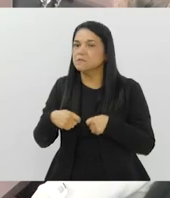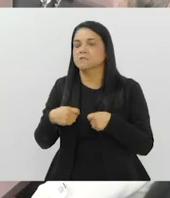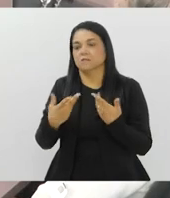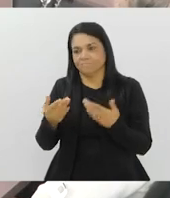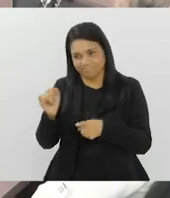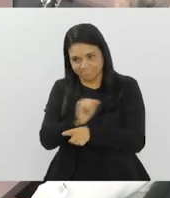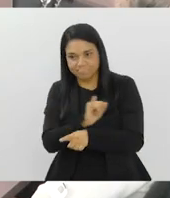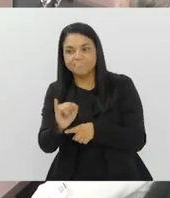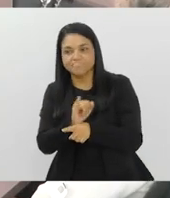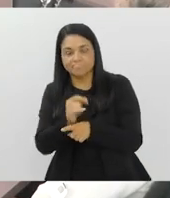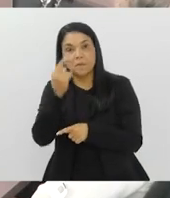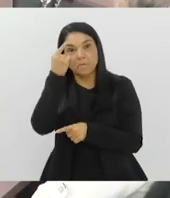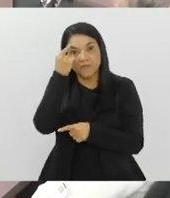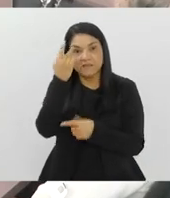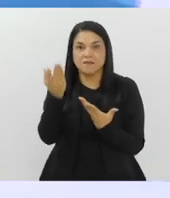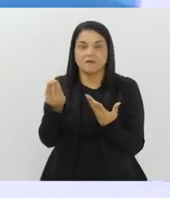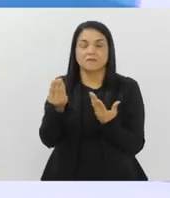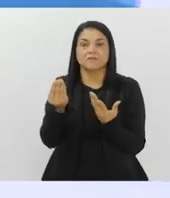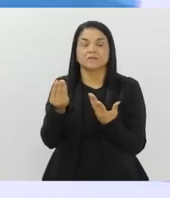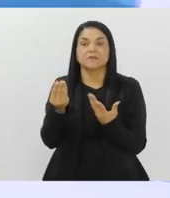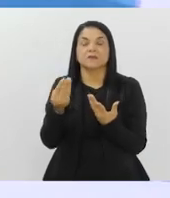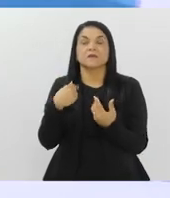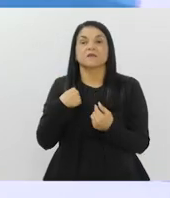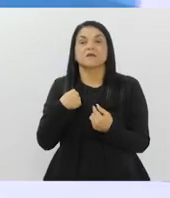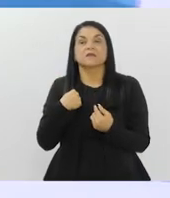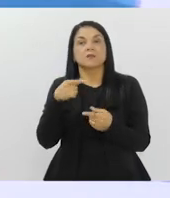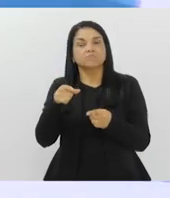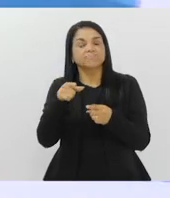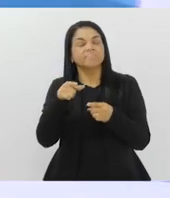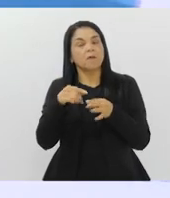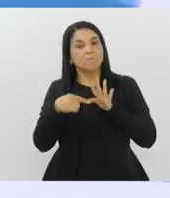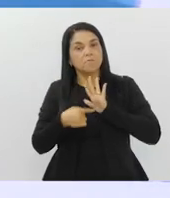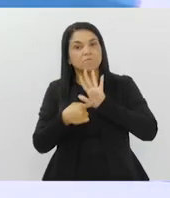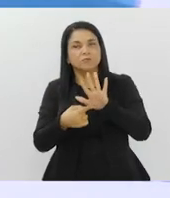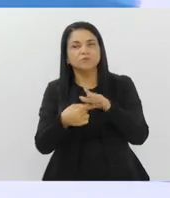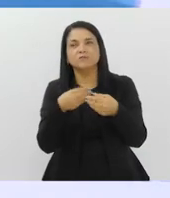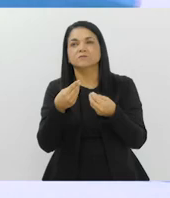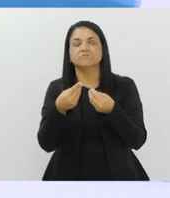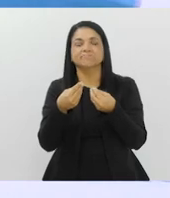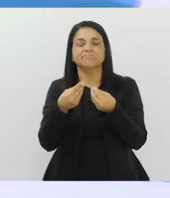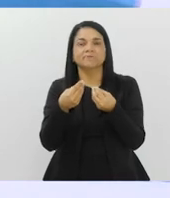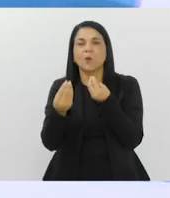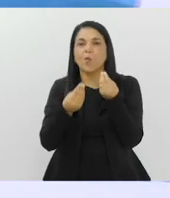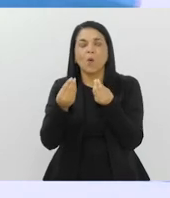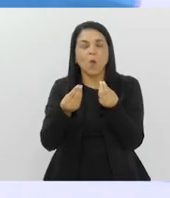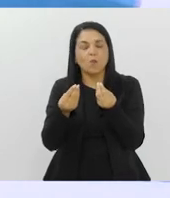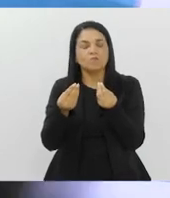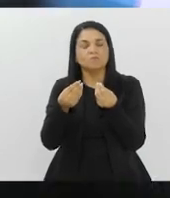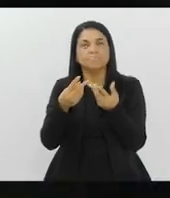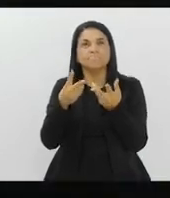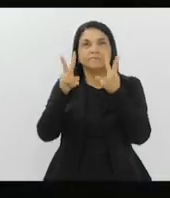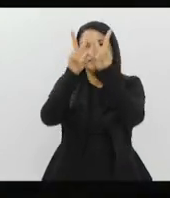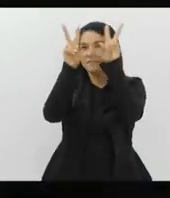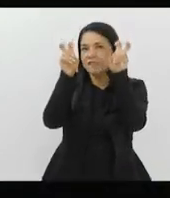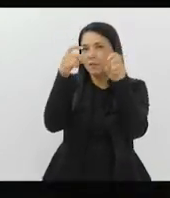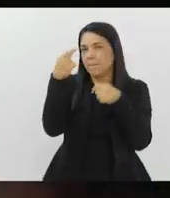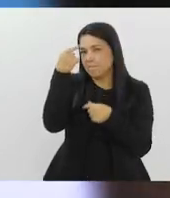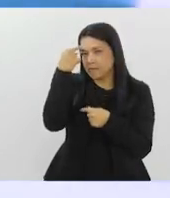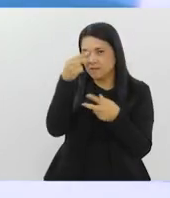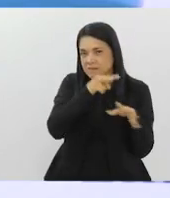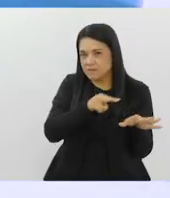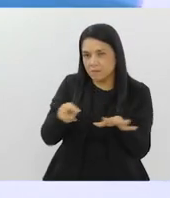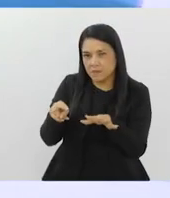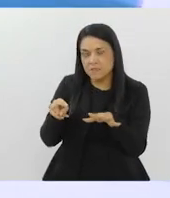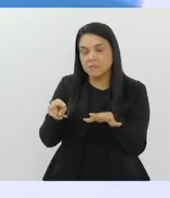próximo. E aí a rede sempre traz essas inovações. E pensando no tema dessa semana mundial